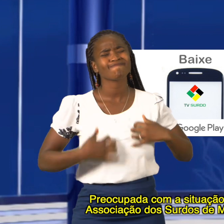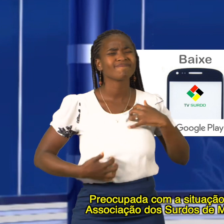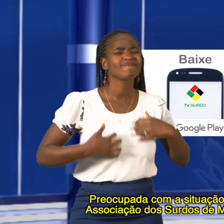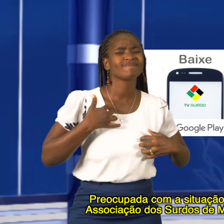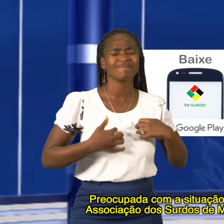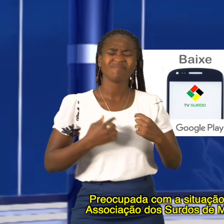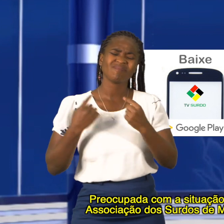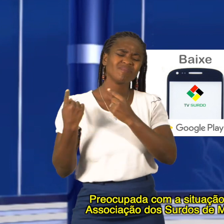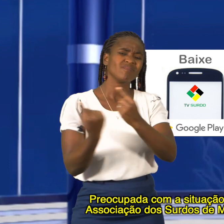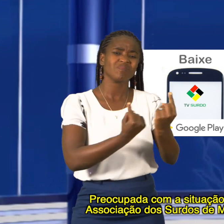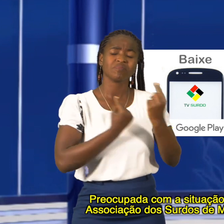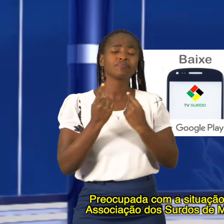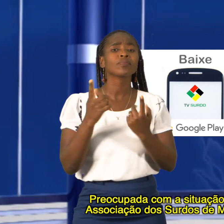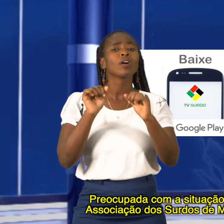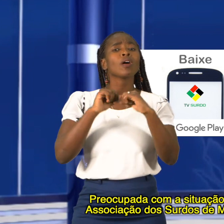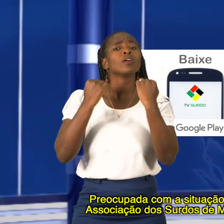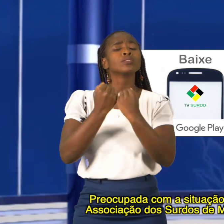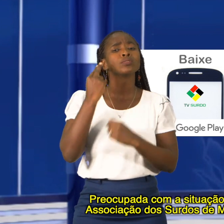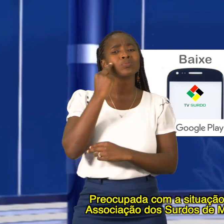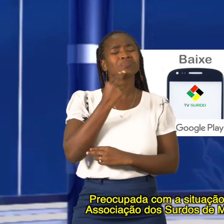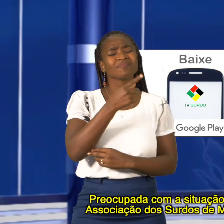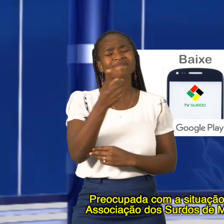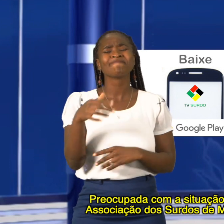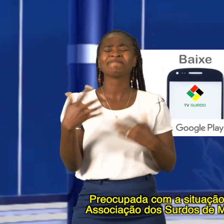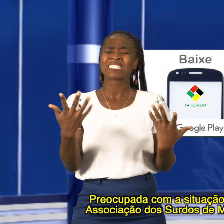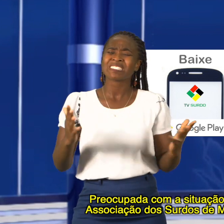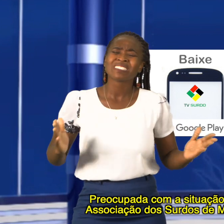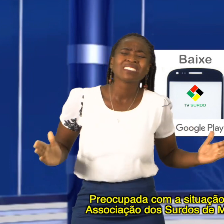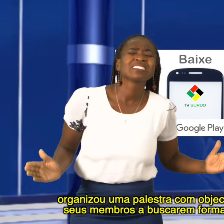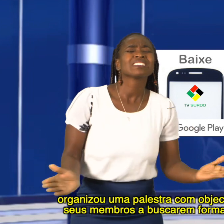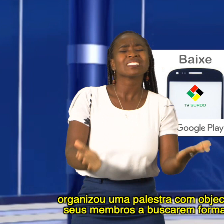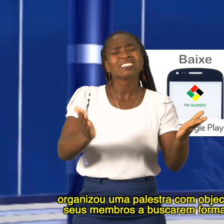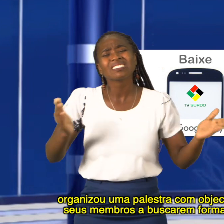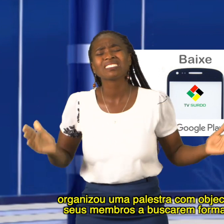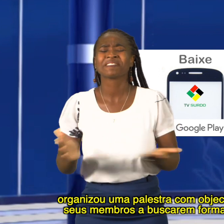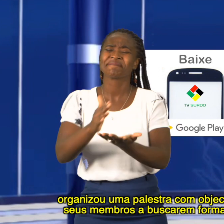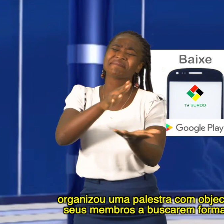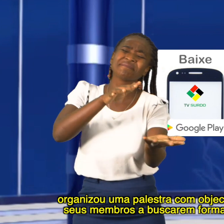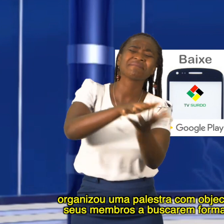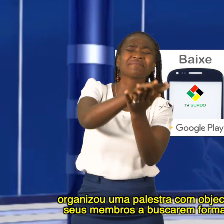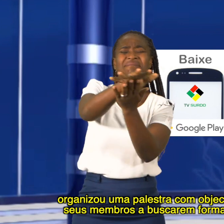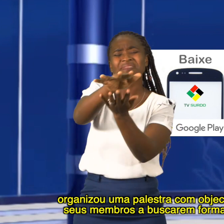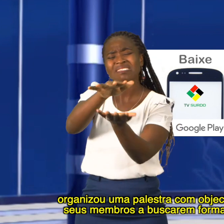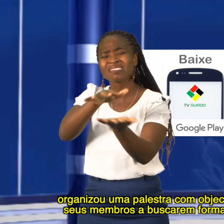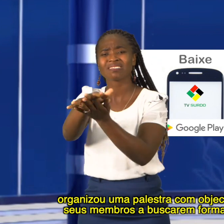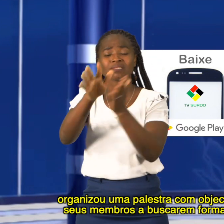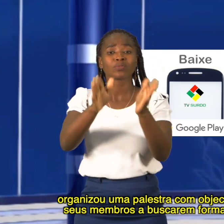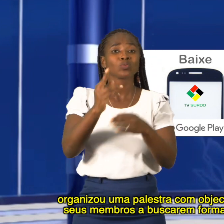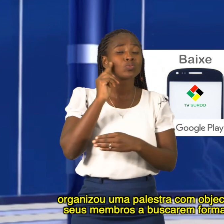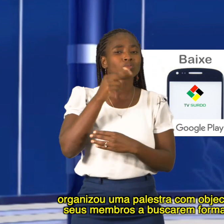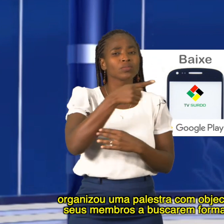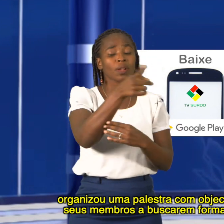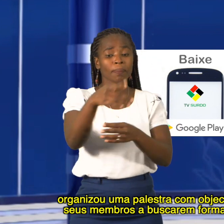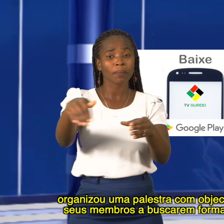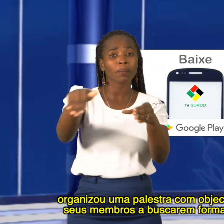Preocupada com a situação, a ZUM, a Associação dos Surdos de Moçambique, organizou uma palestra com o objetivo de encorajar